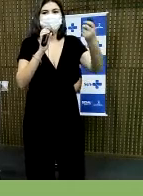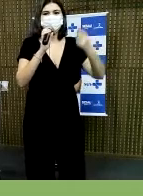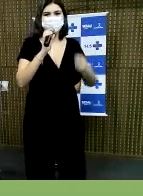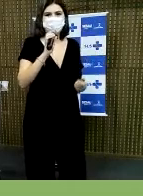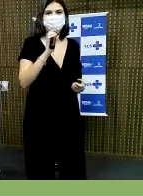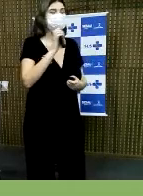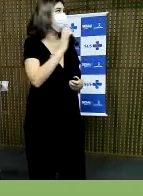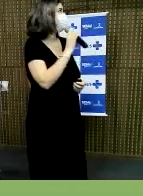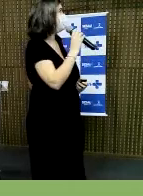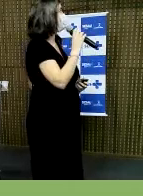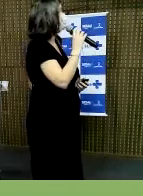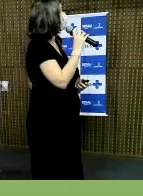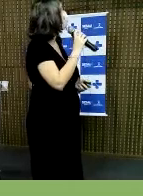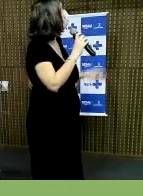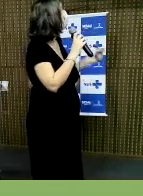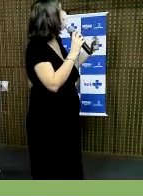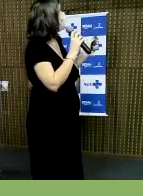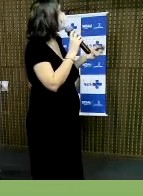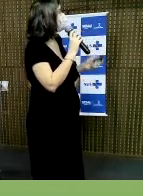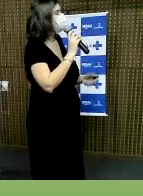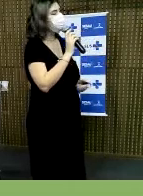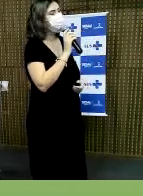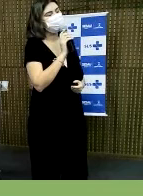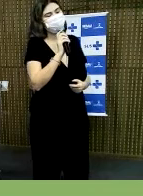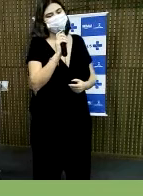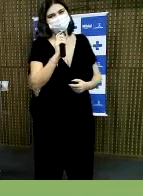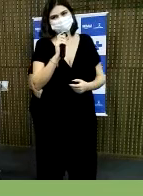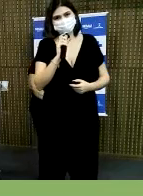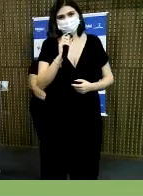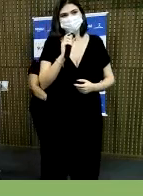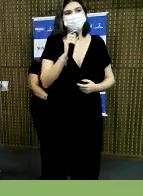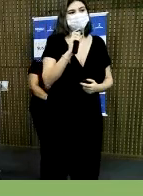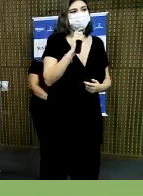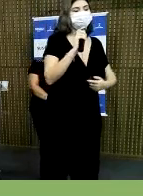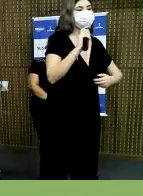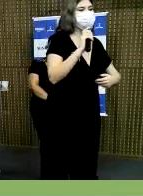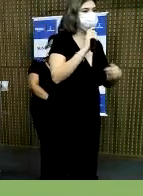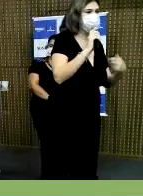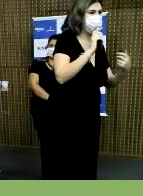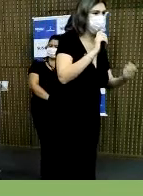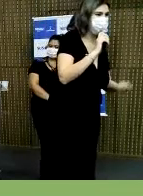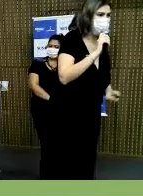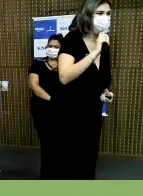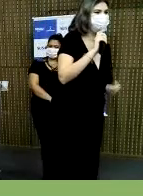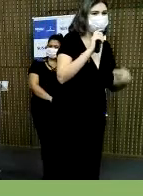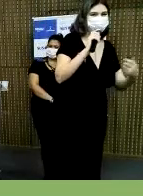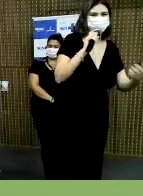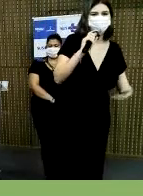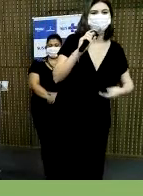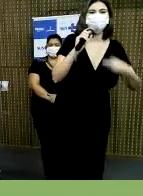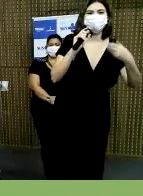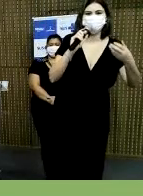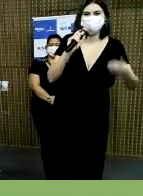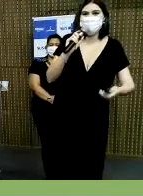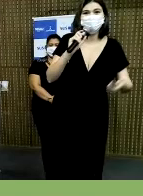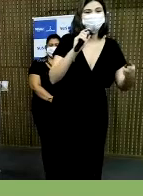tentando captar esse paciente. Na questão do pré-natal do parceiro, muitas vezes nós realizávamos já